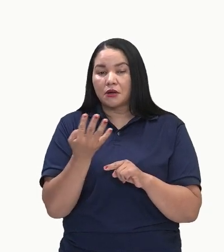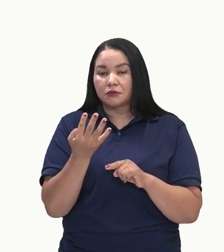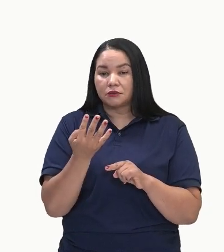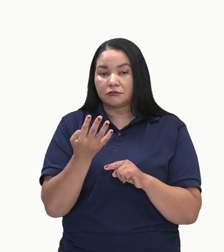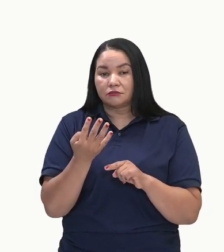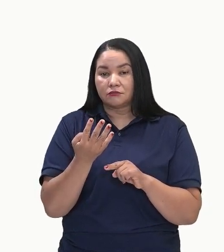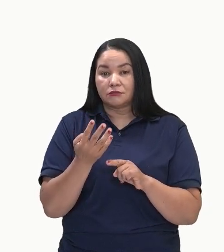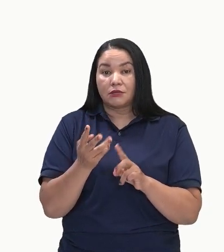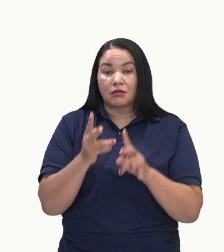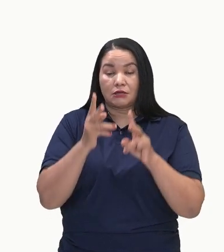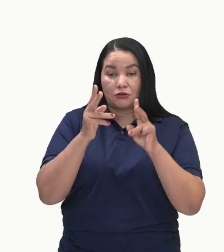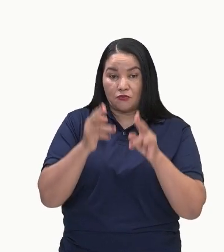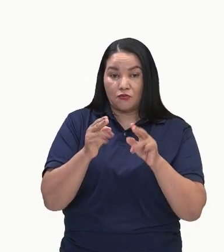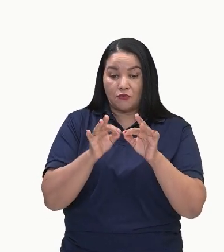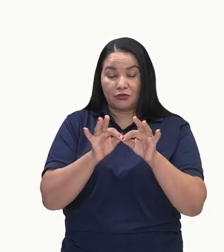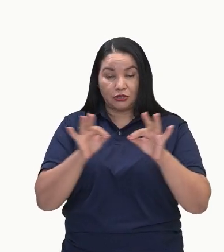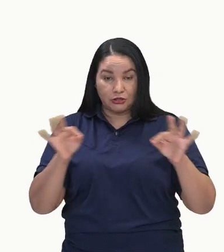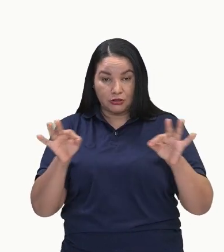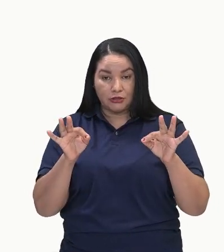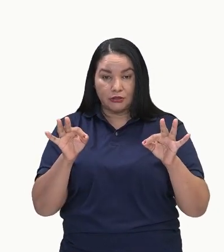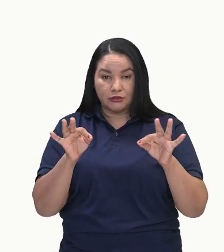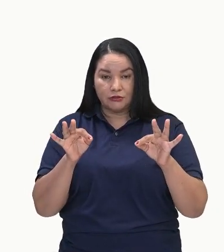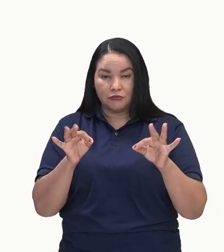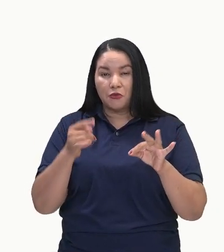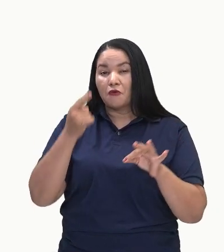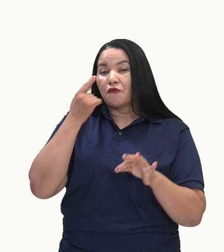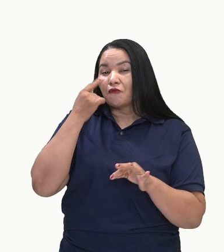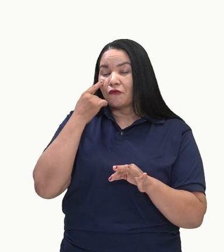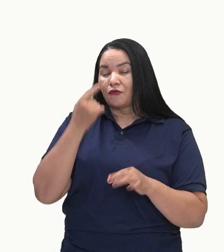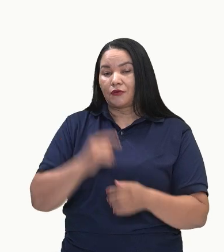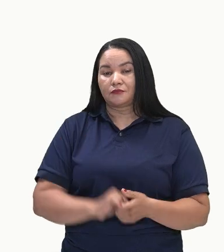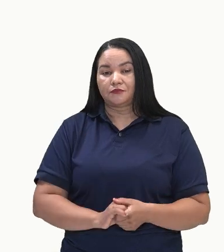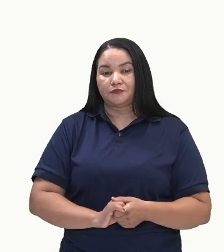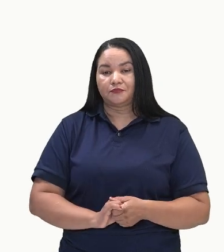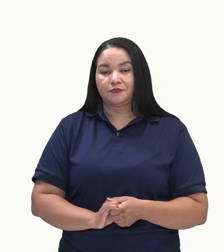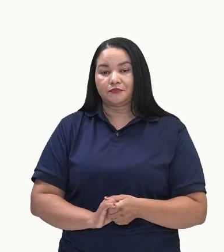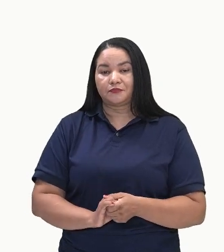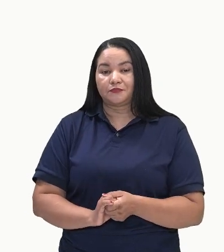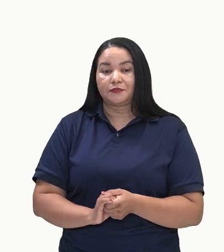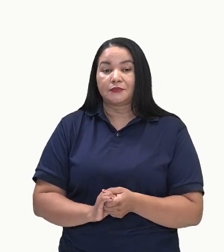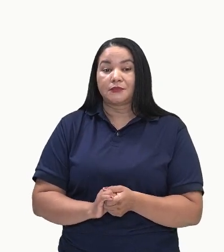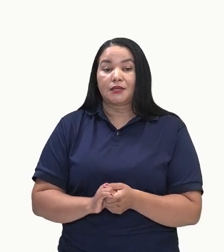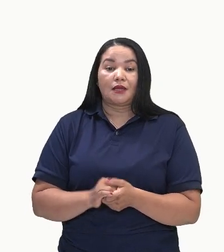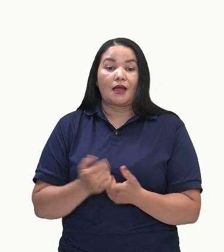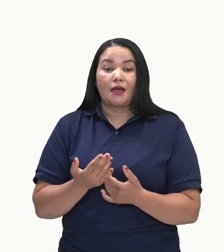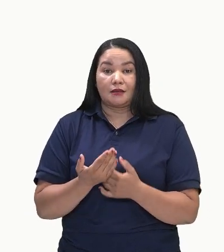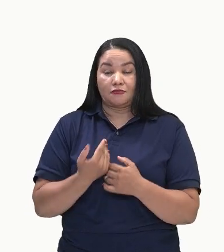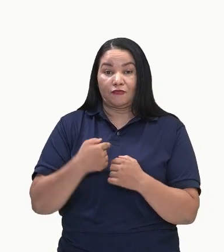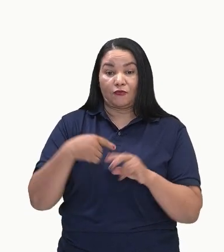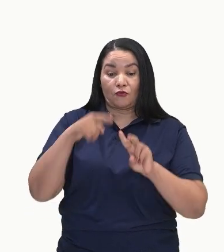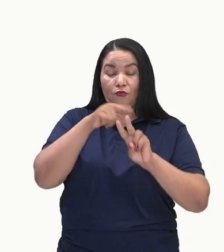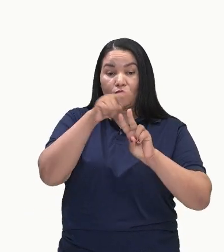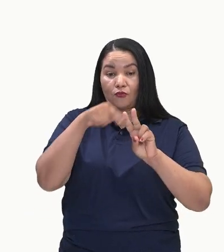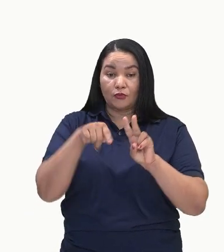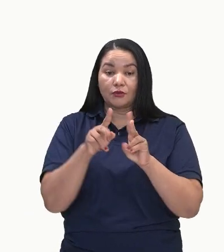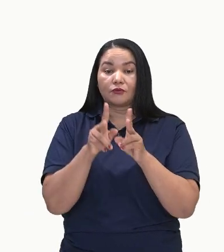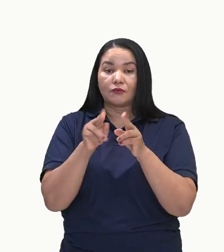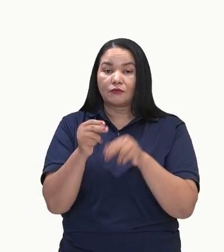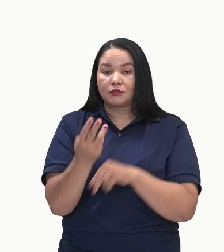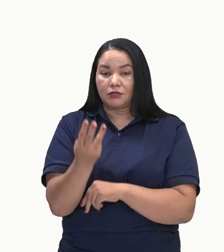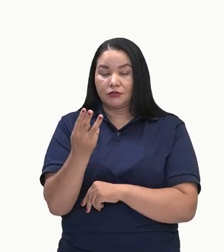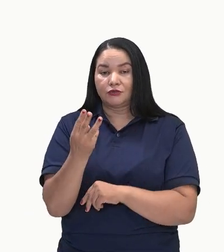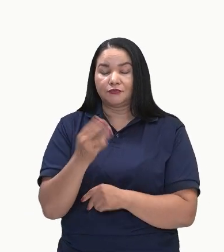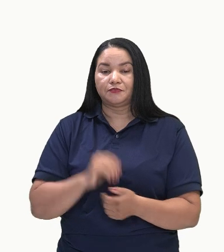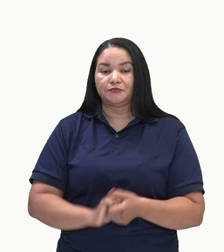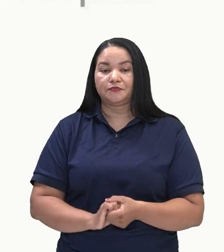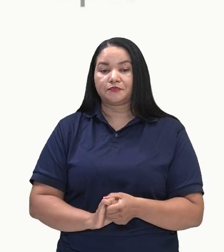mesma distância? Bora ver? Observação, ó. Considere π igual a 3,